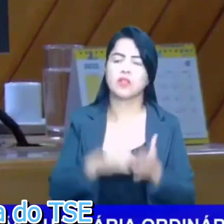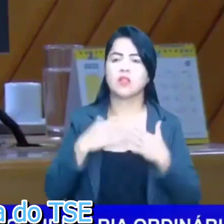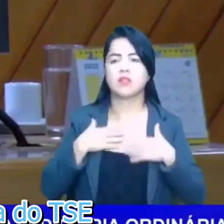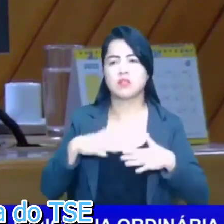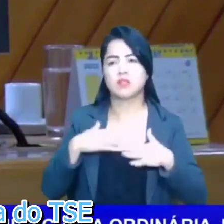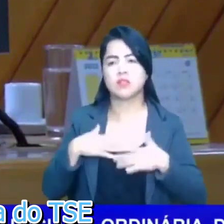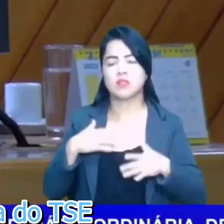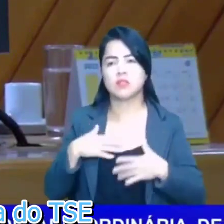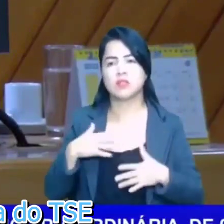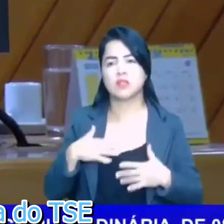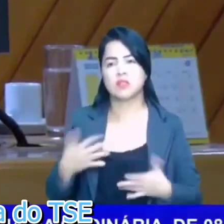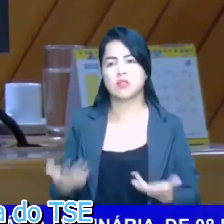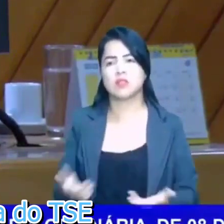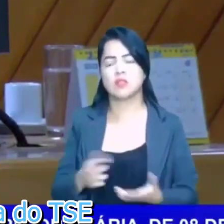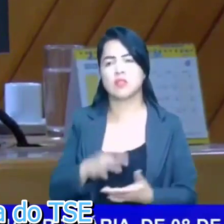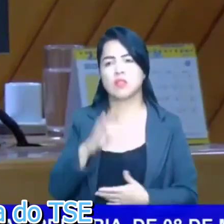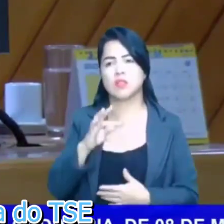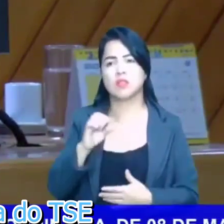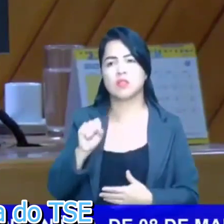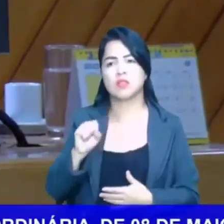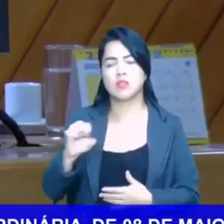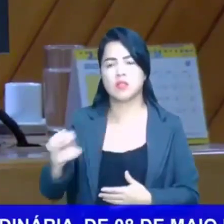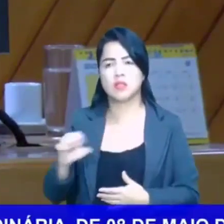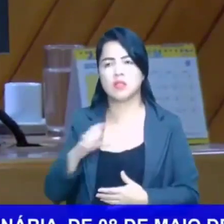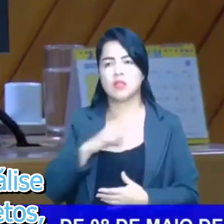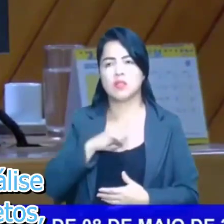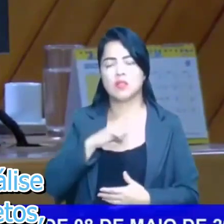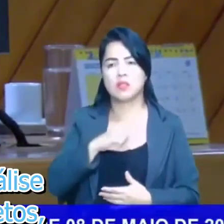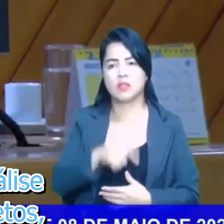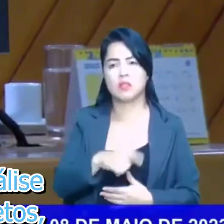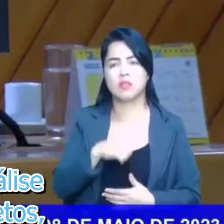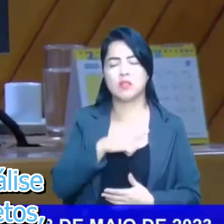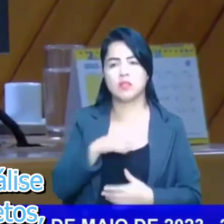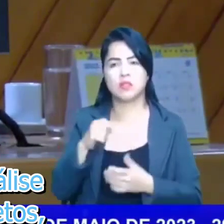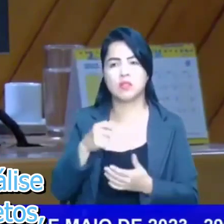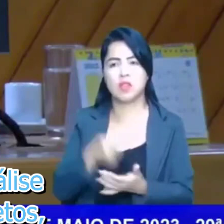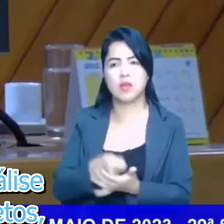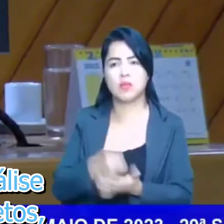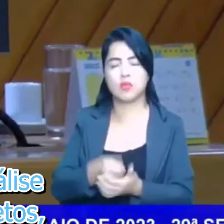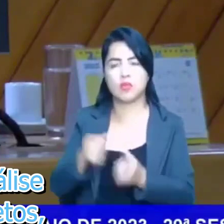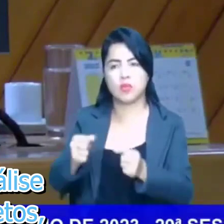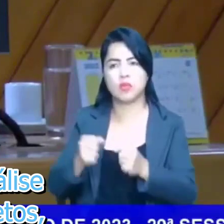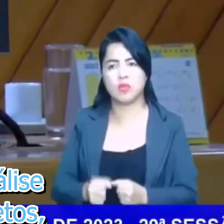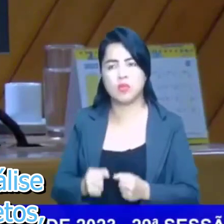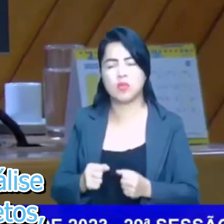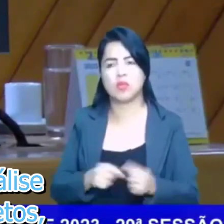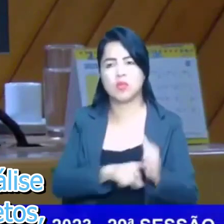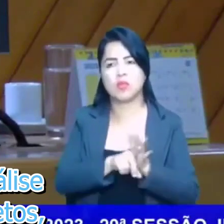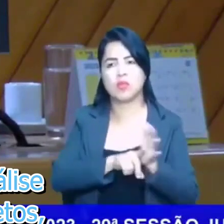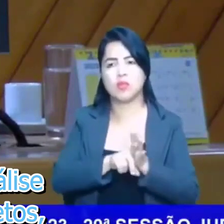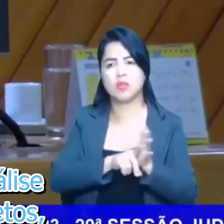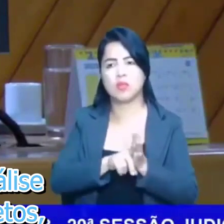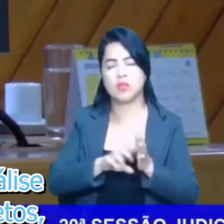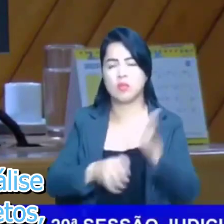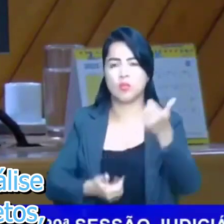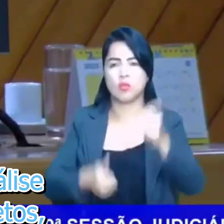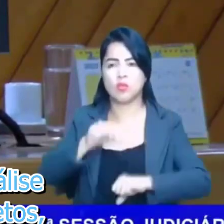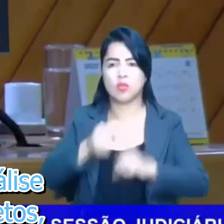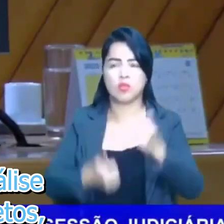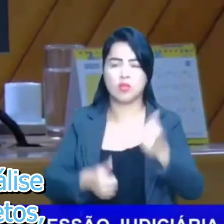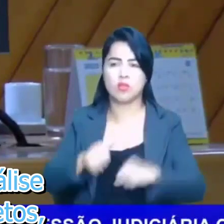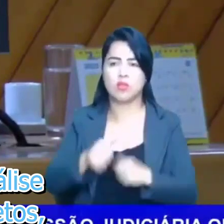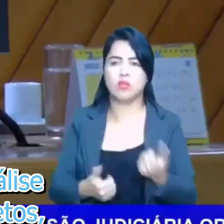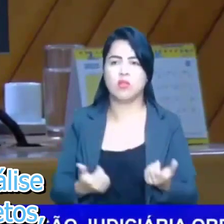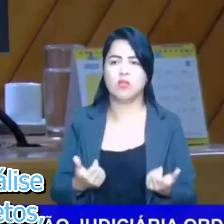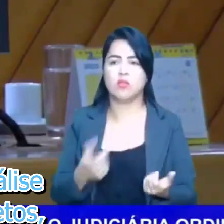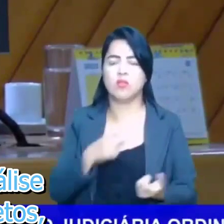tranquila a jurisprudência do TSE, no sentido de que o abuso de poder reclama análise de critério qualitativo,